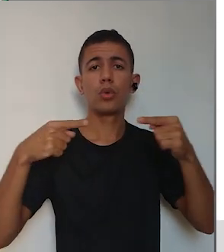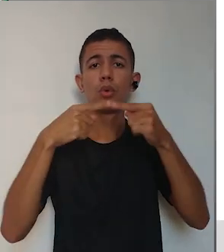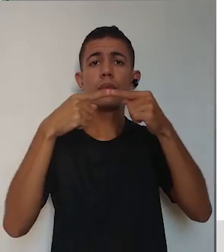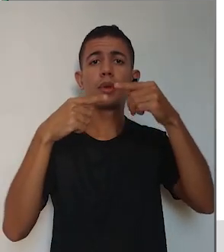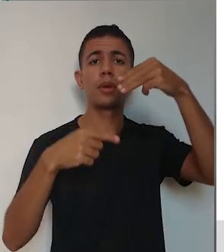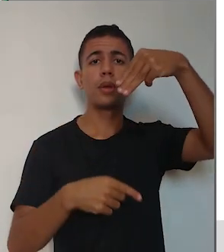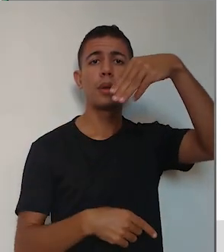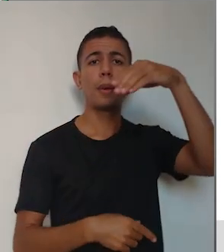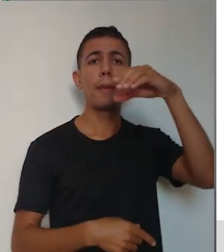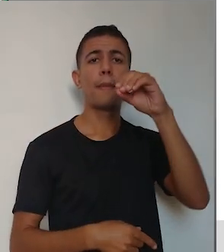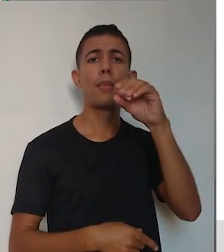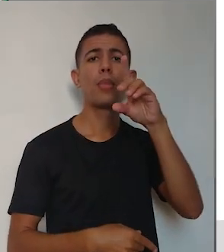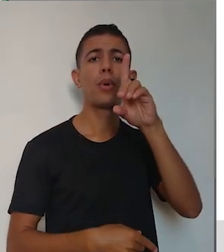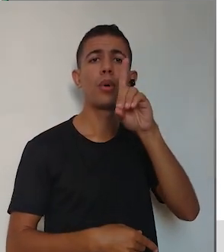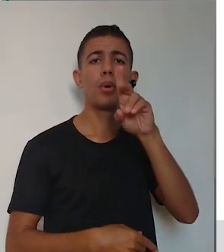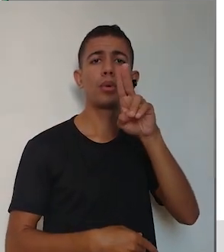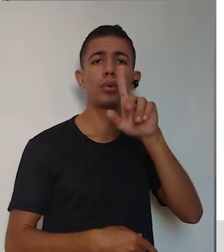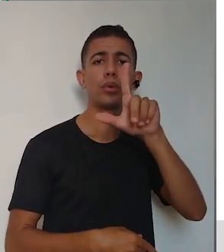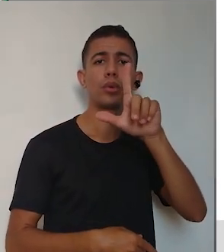calmodulina.